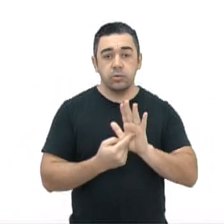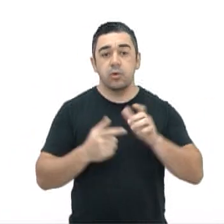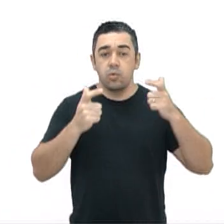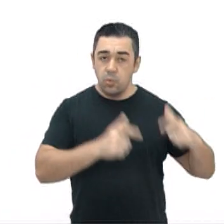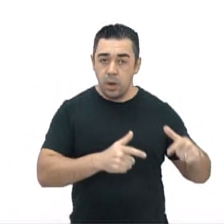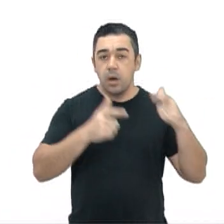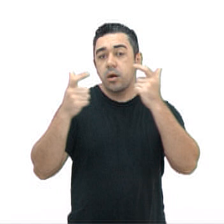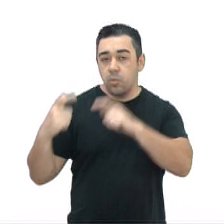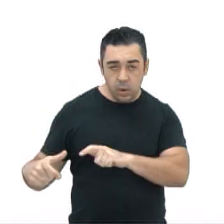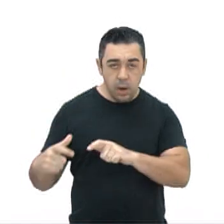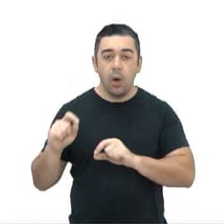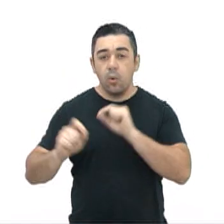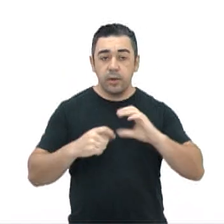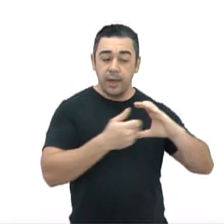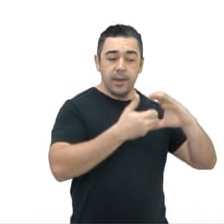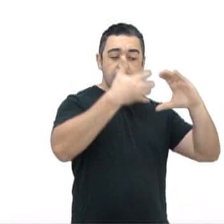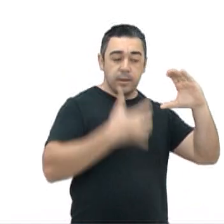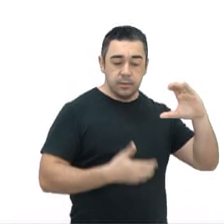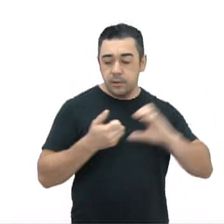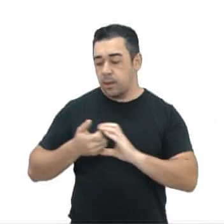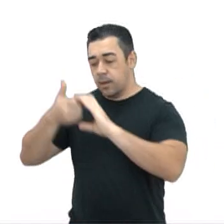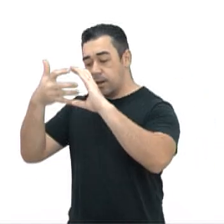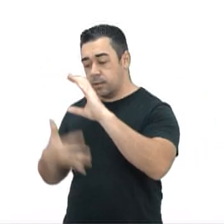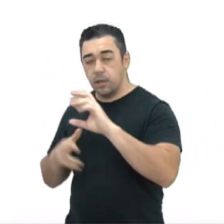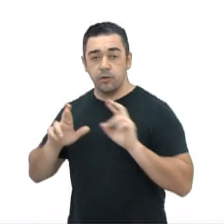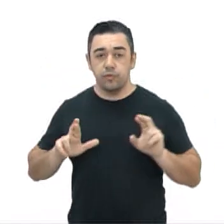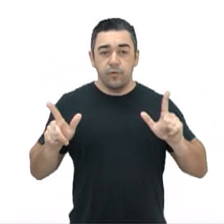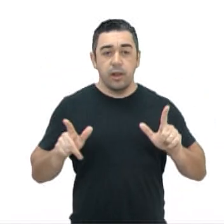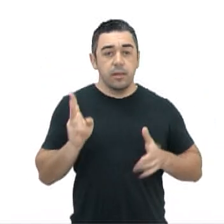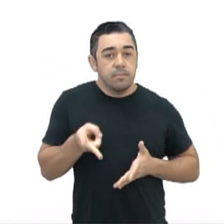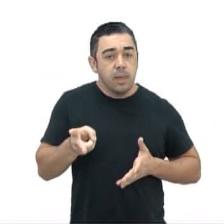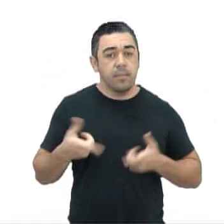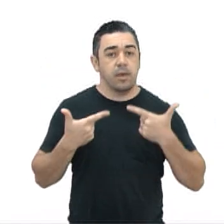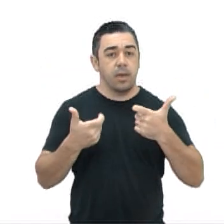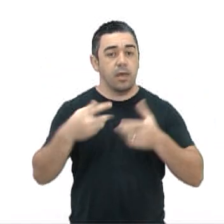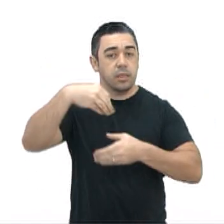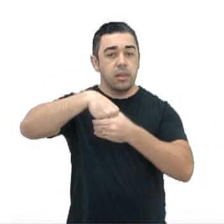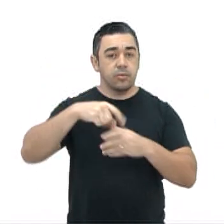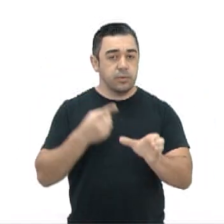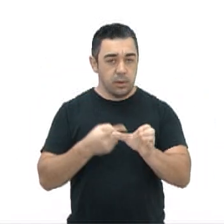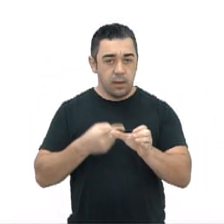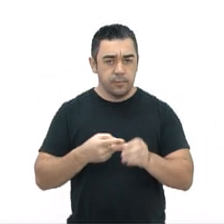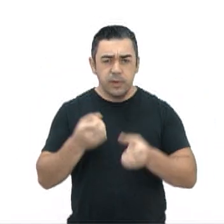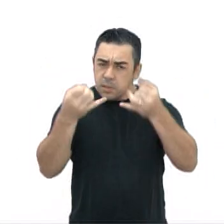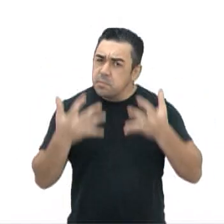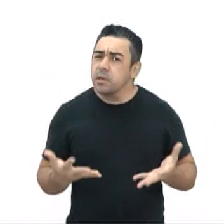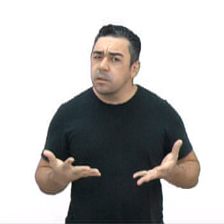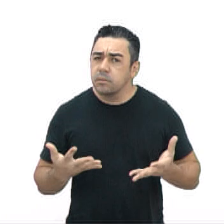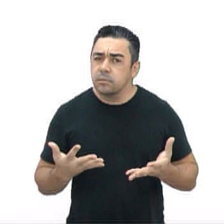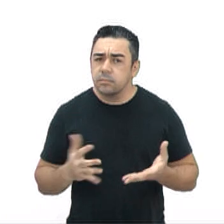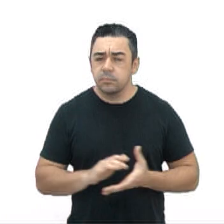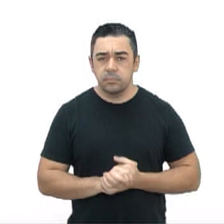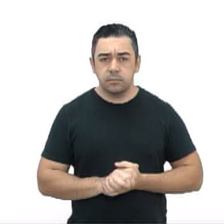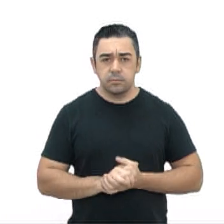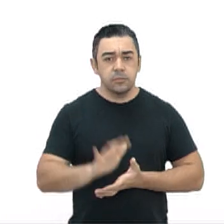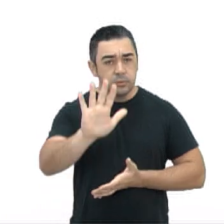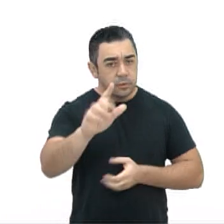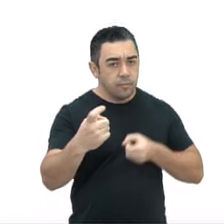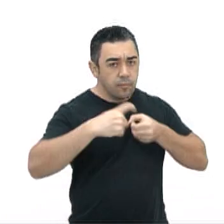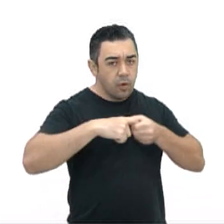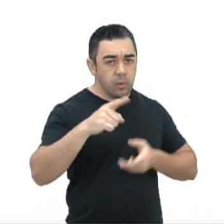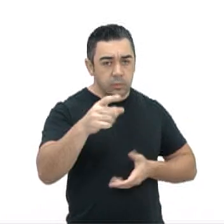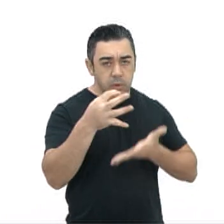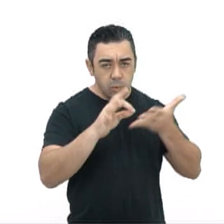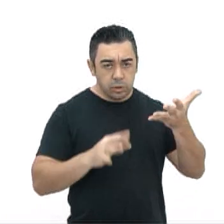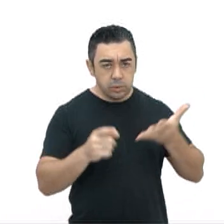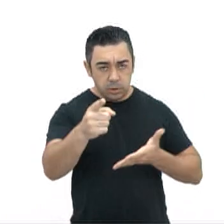lugares de características tão diferentes, envolvendo a mesma batalha. Explique essa afirmação. Daqui a pouquinho nós voltamos e